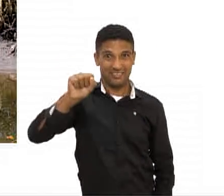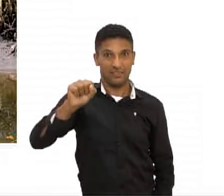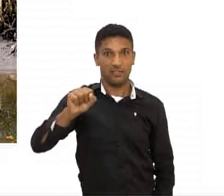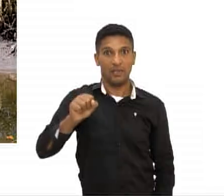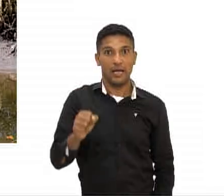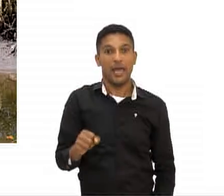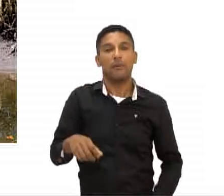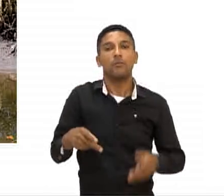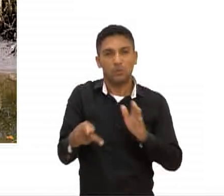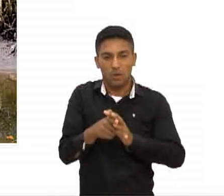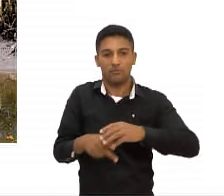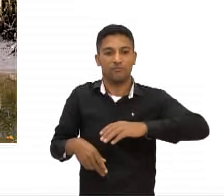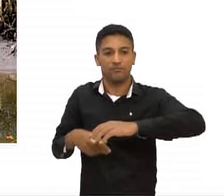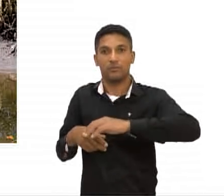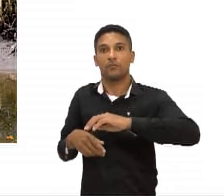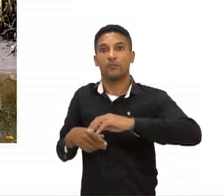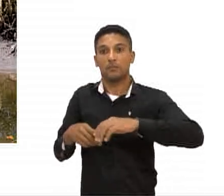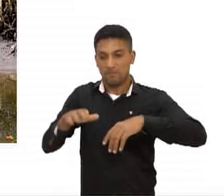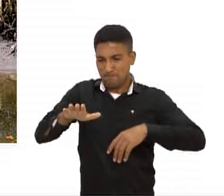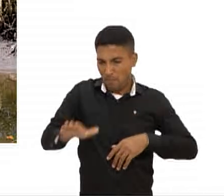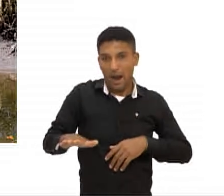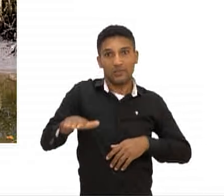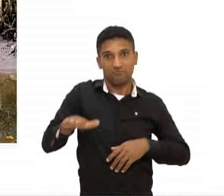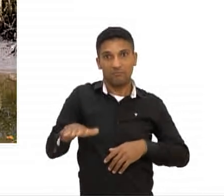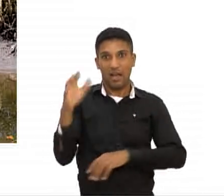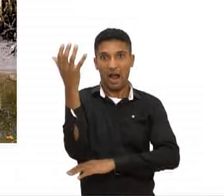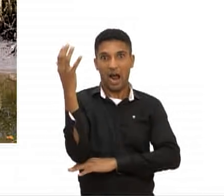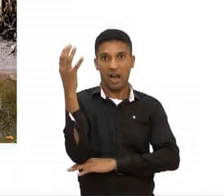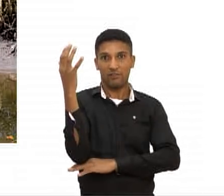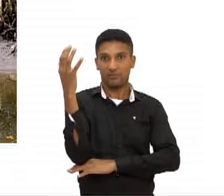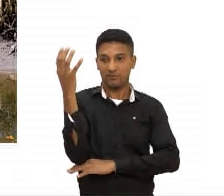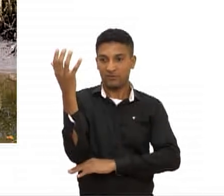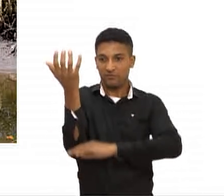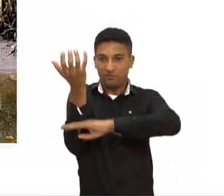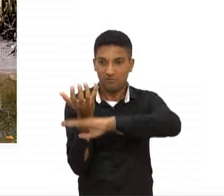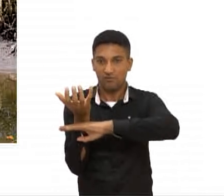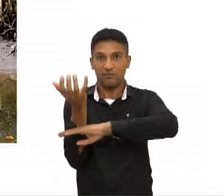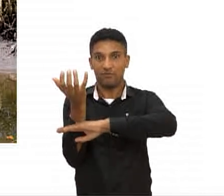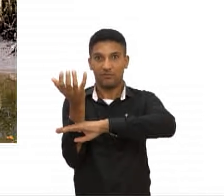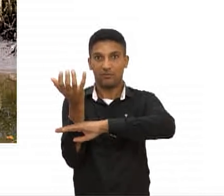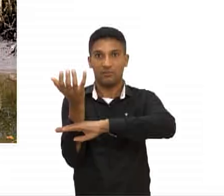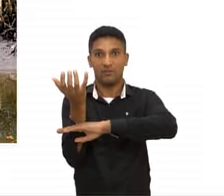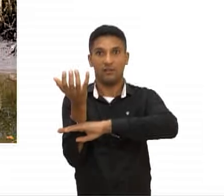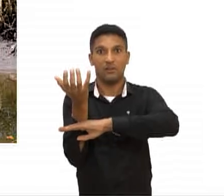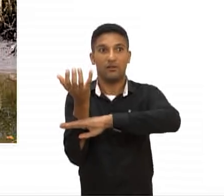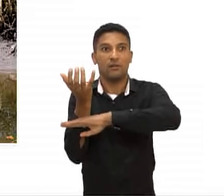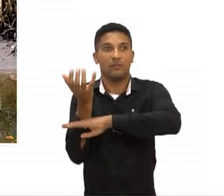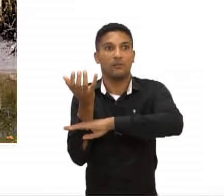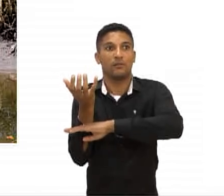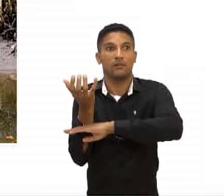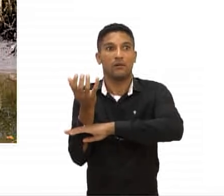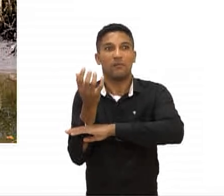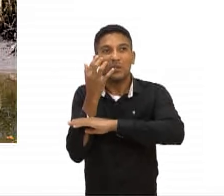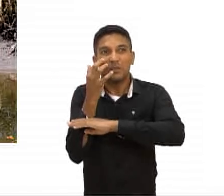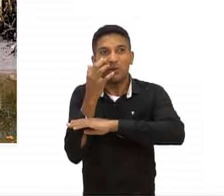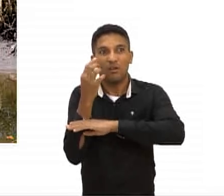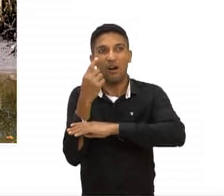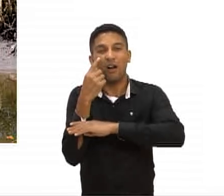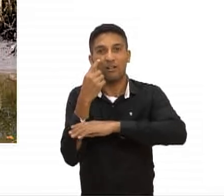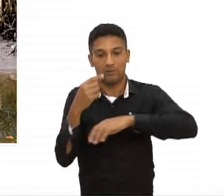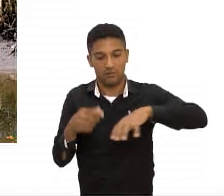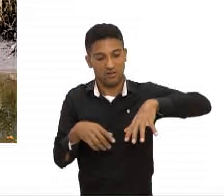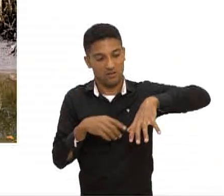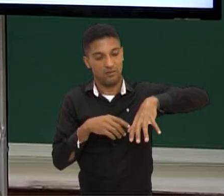são arbustos. E as composições arbóreas também, elas são mais retorcidas,